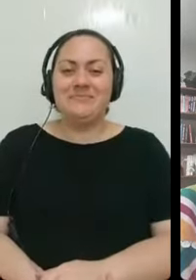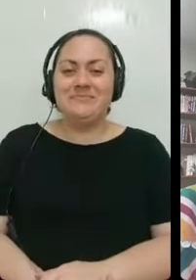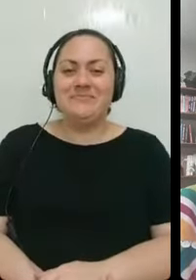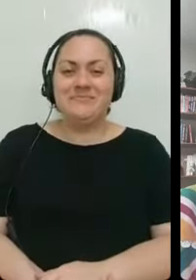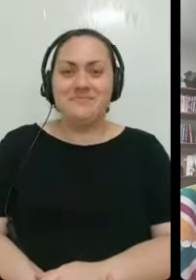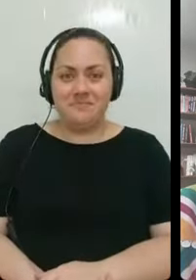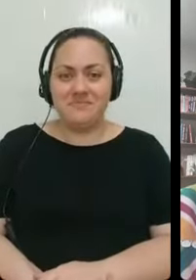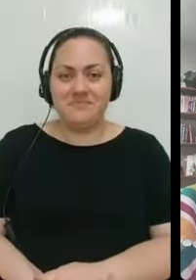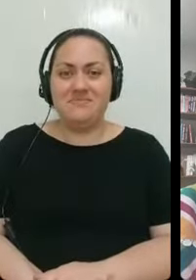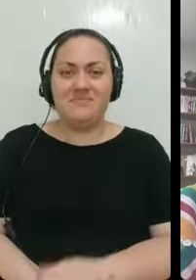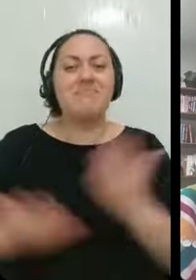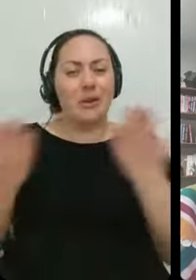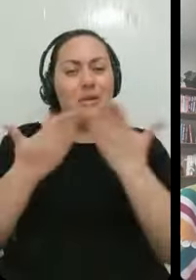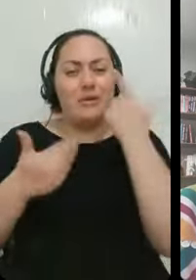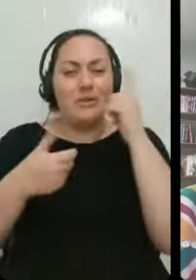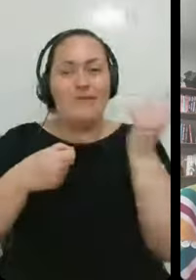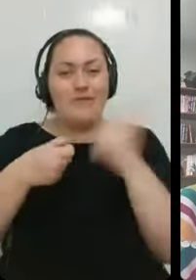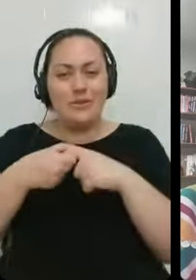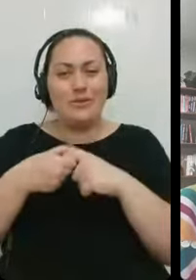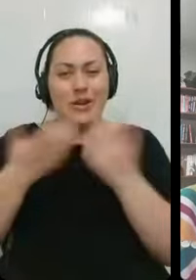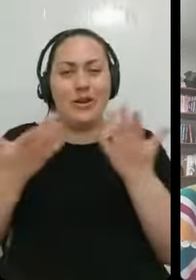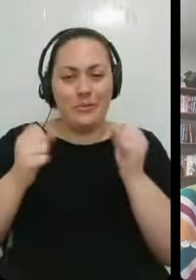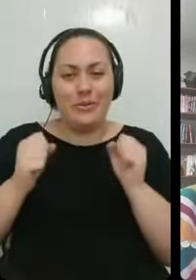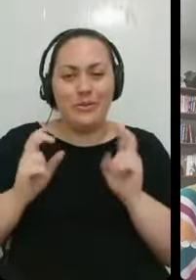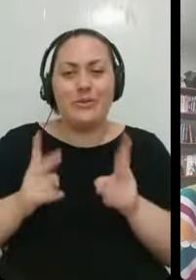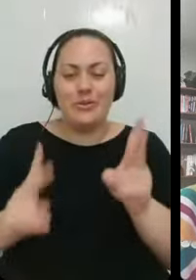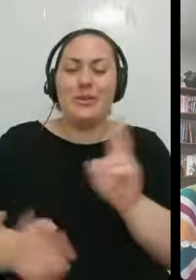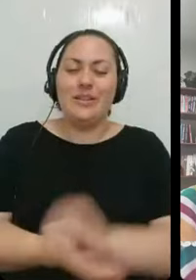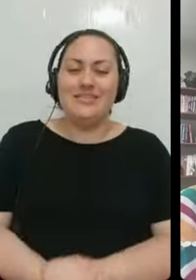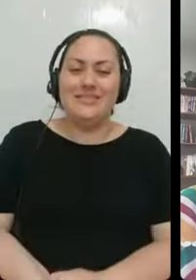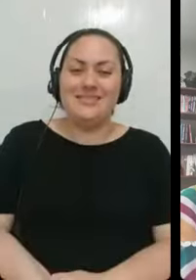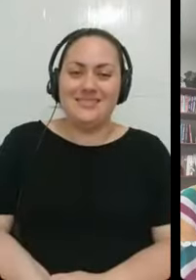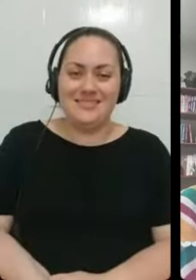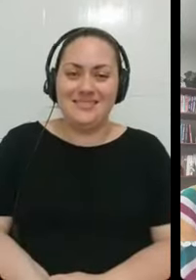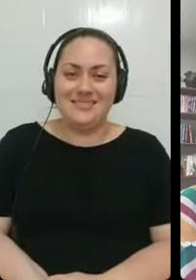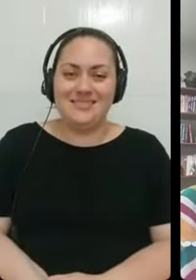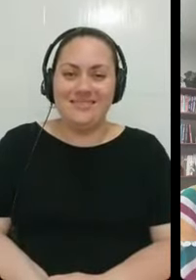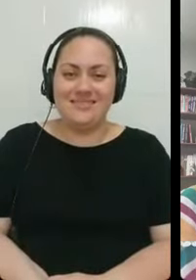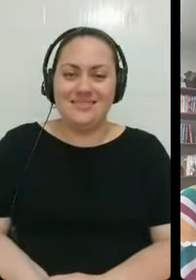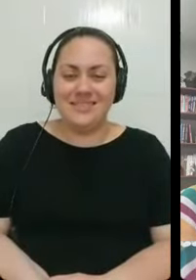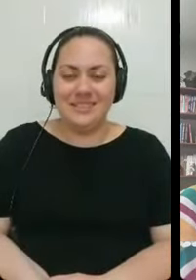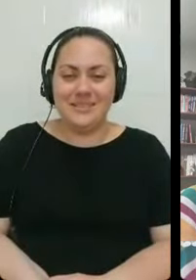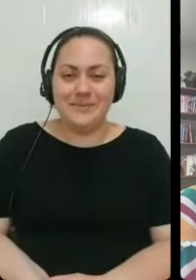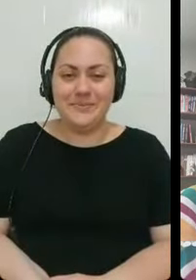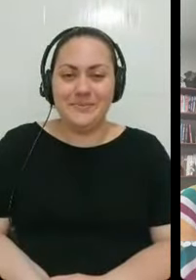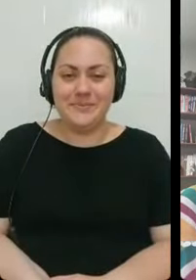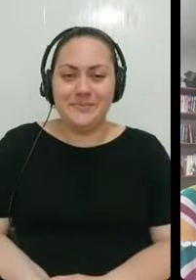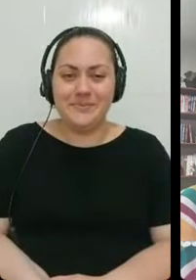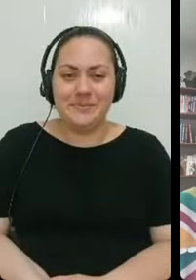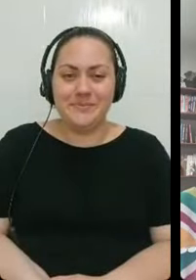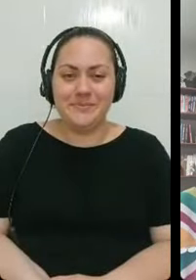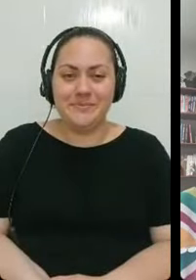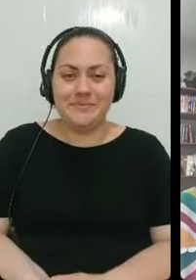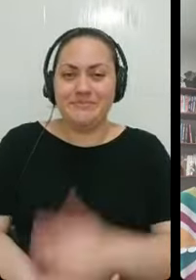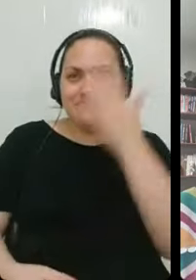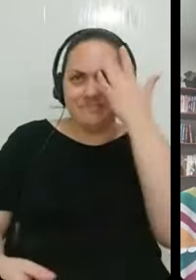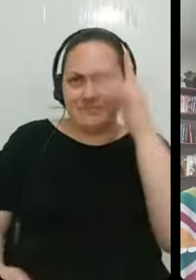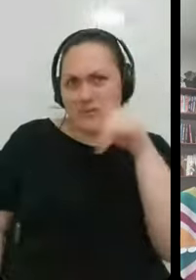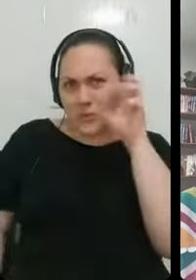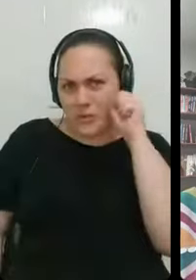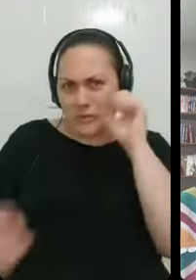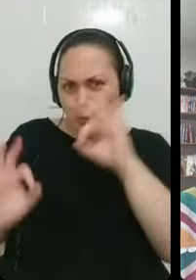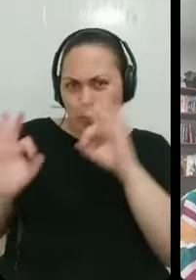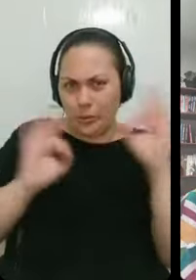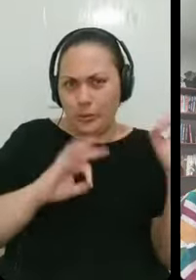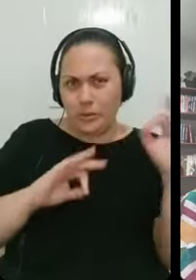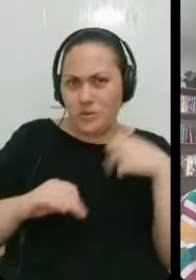Vamos. Acho que agora voltou. Acho que agora a gente pode continuar. Tá. Eu não sei se você ouviu tudo que eu falei,